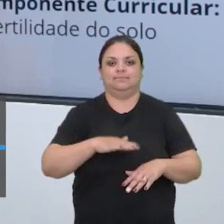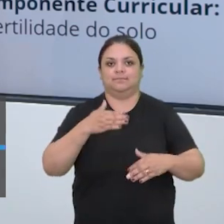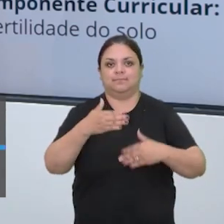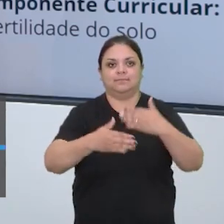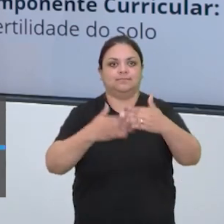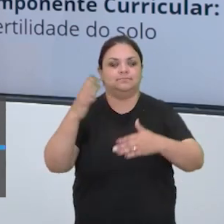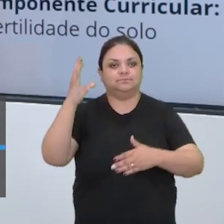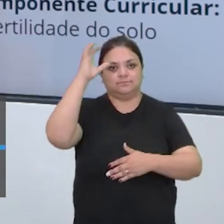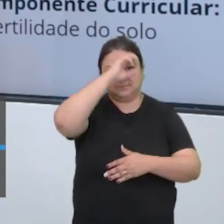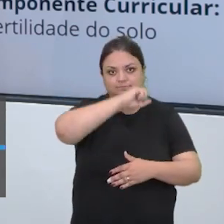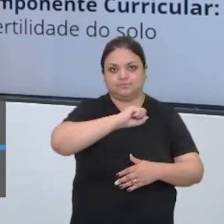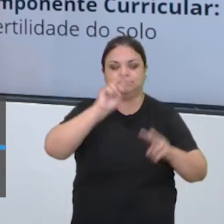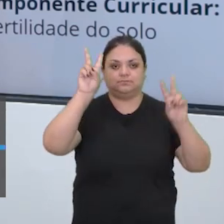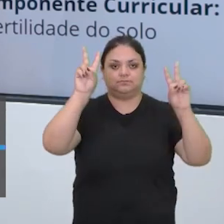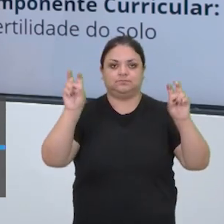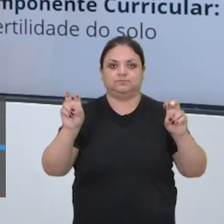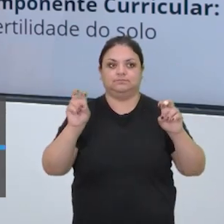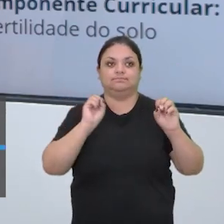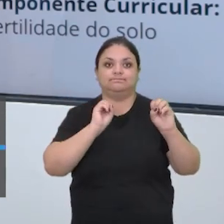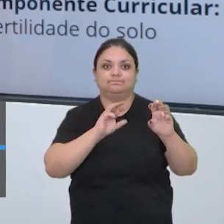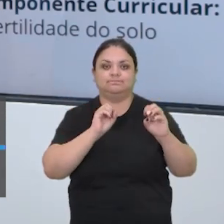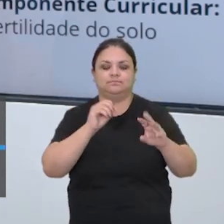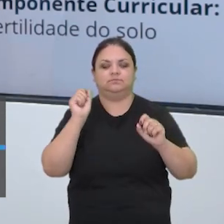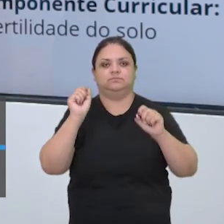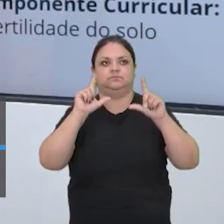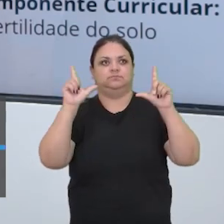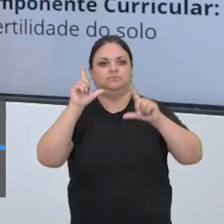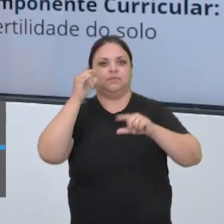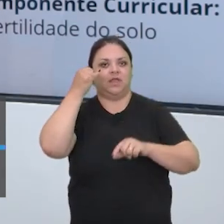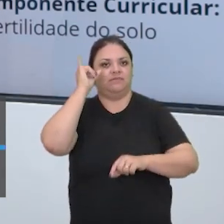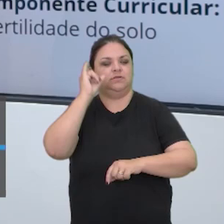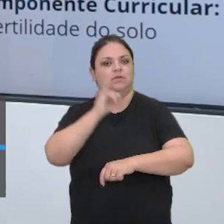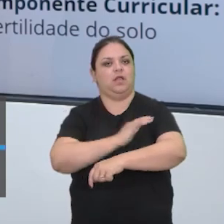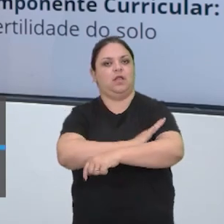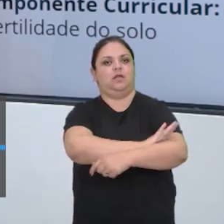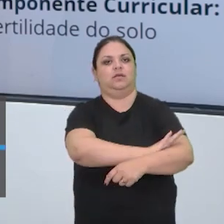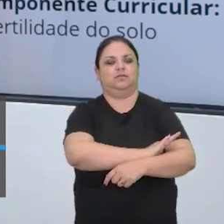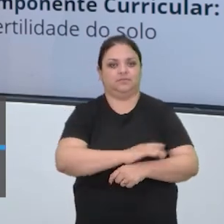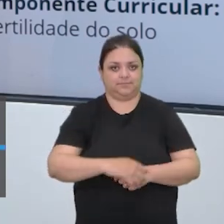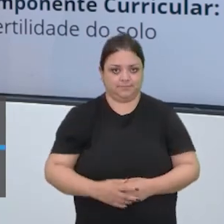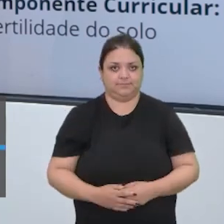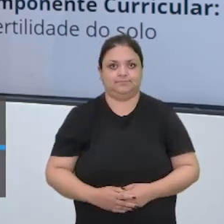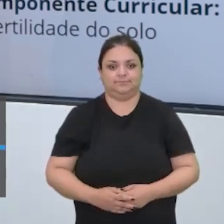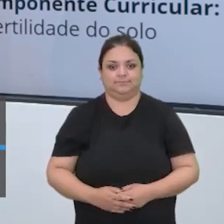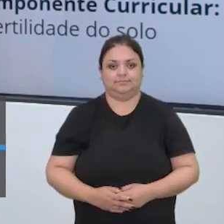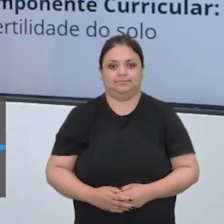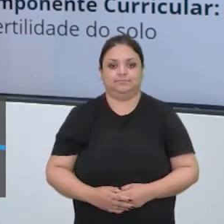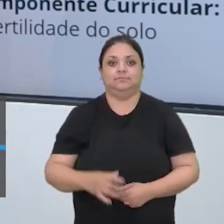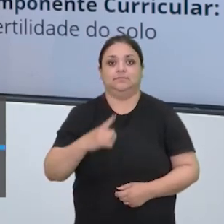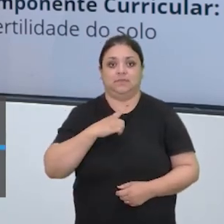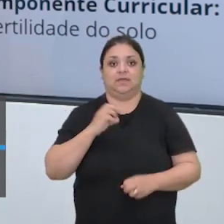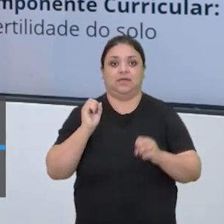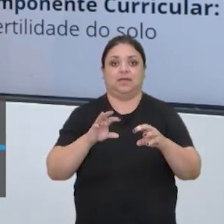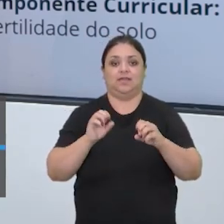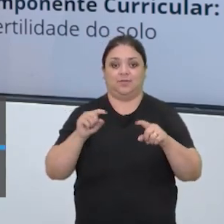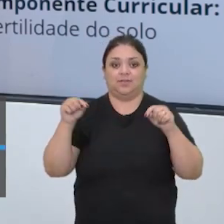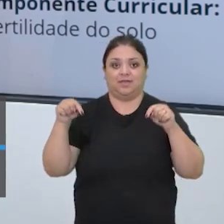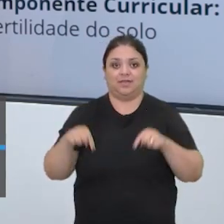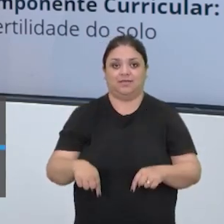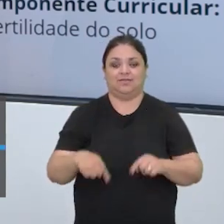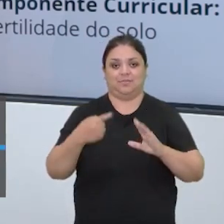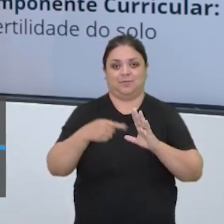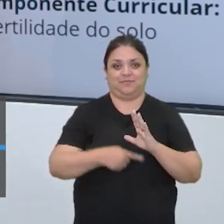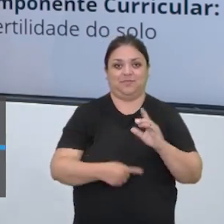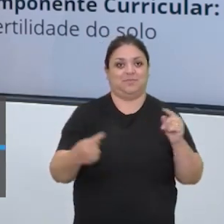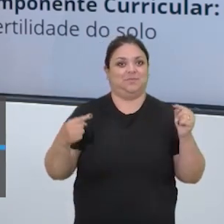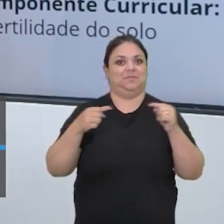vão falar sobre a educação antirracista, tá certo? Então eu espero vocês, tem uma aula inclusive desse nosso aprofundamento